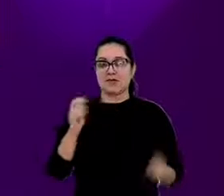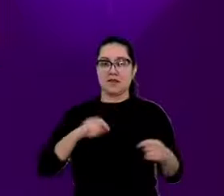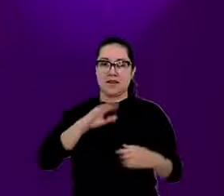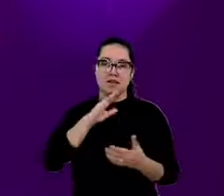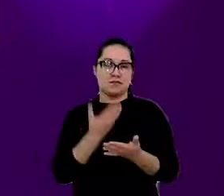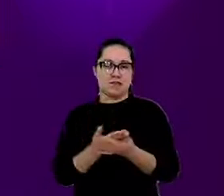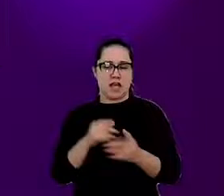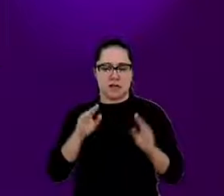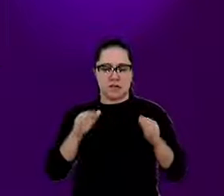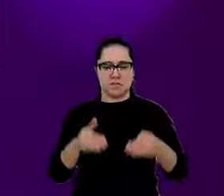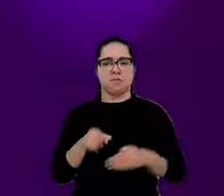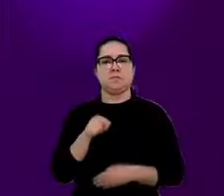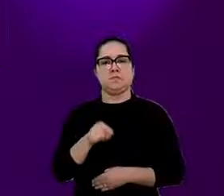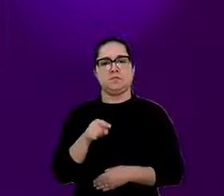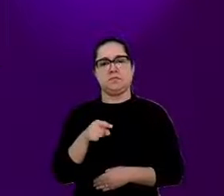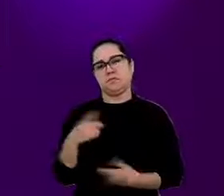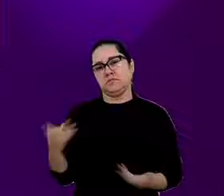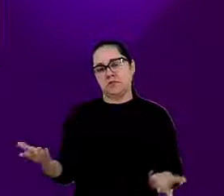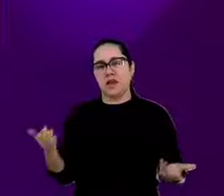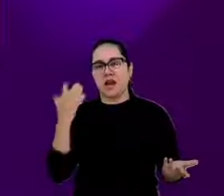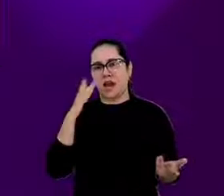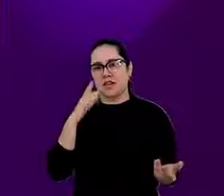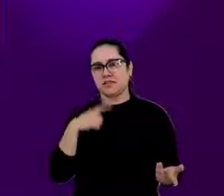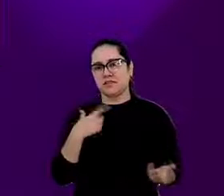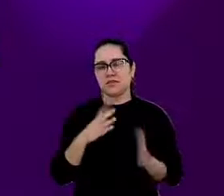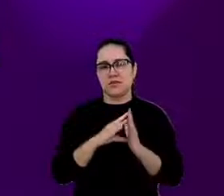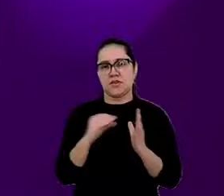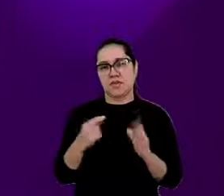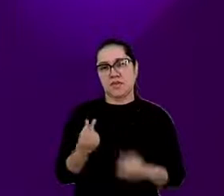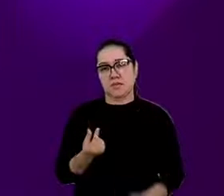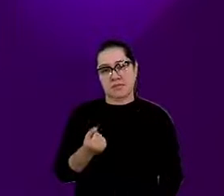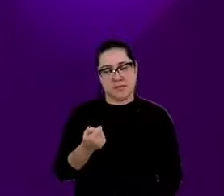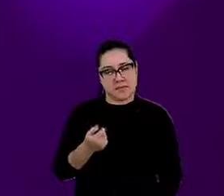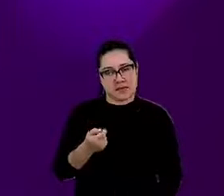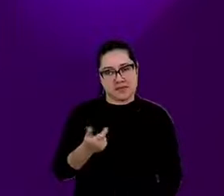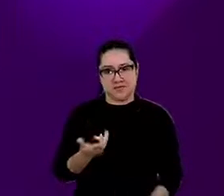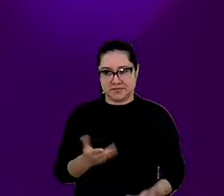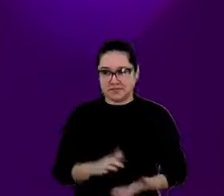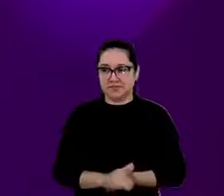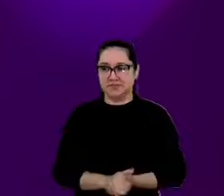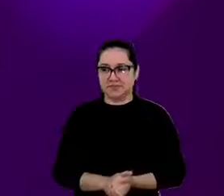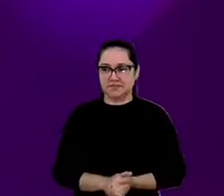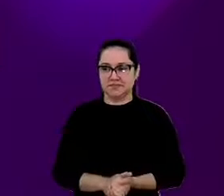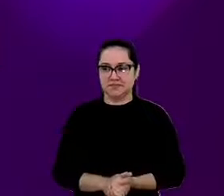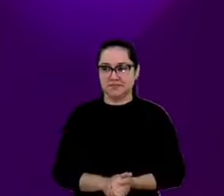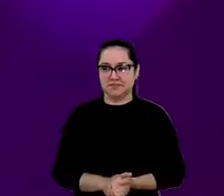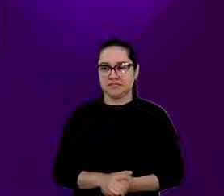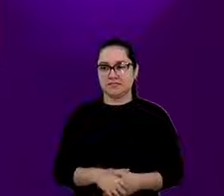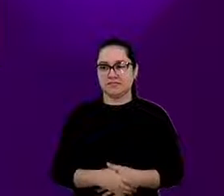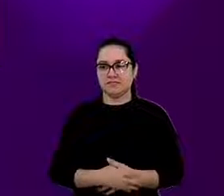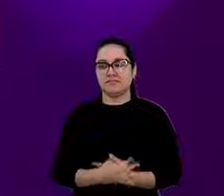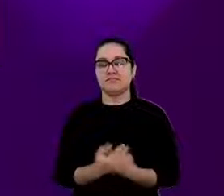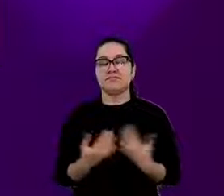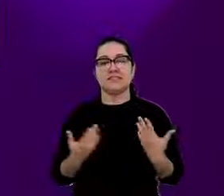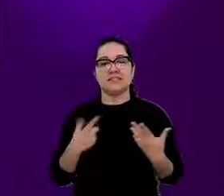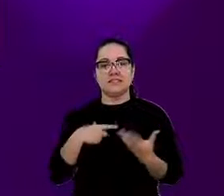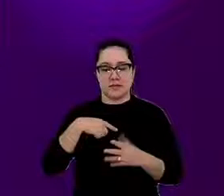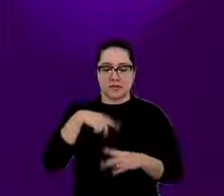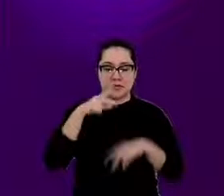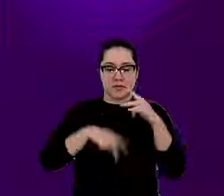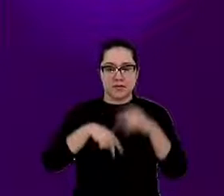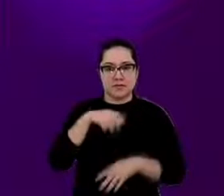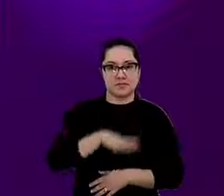gente tivesse muito menos modelos do que a gente tem hoje. Fato é que, dada a heterogeneidade da nossa população,